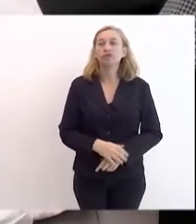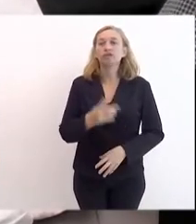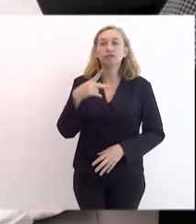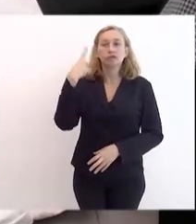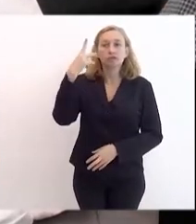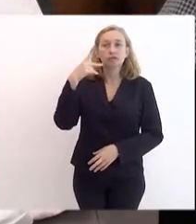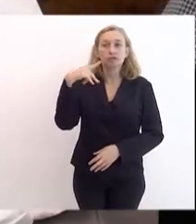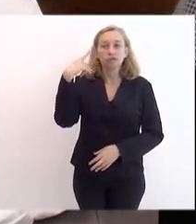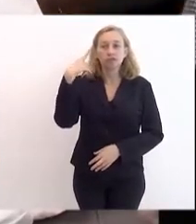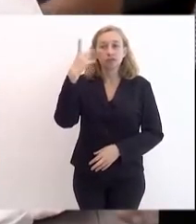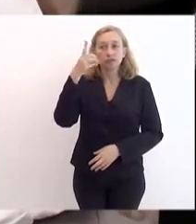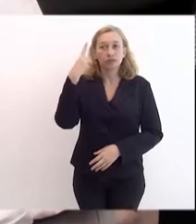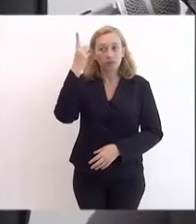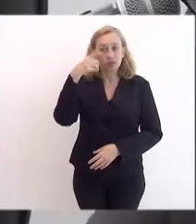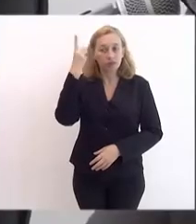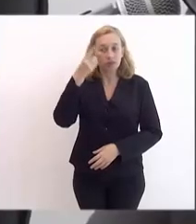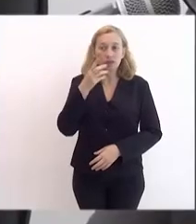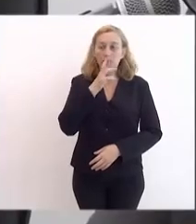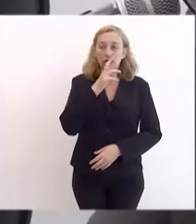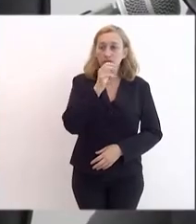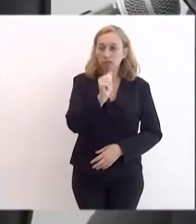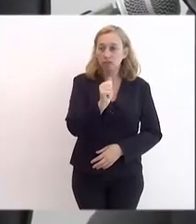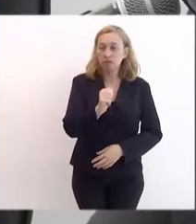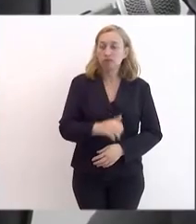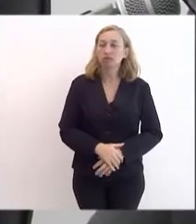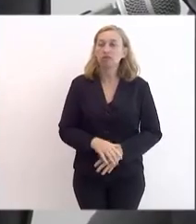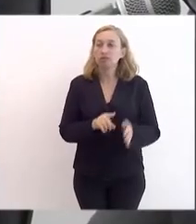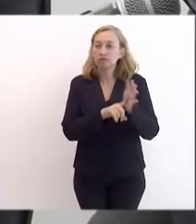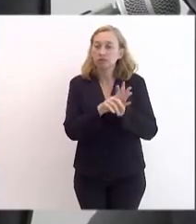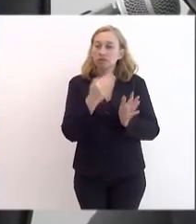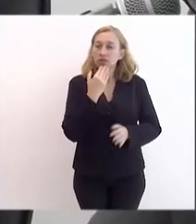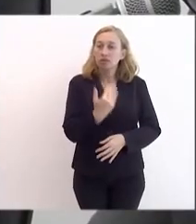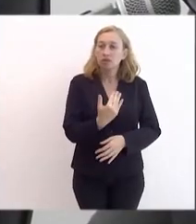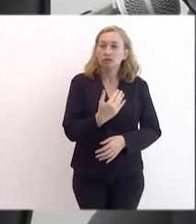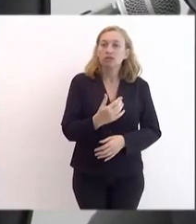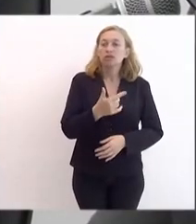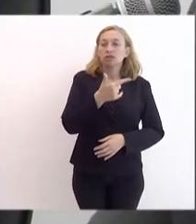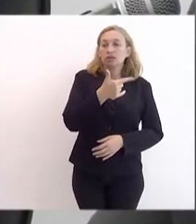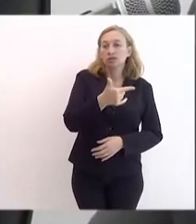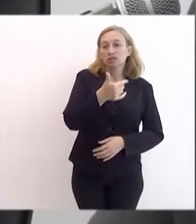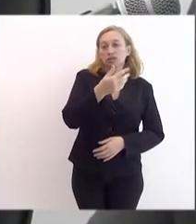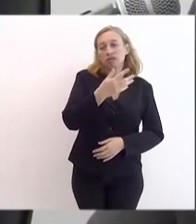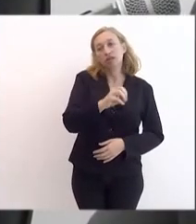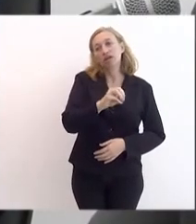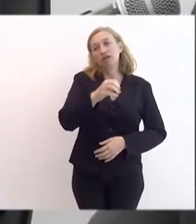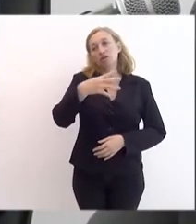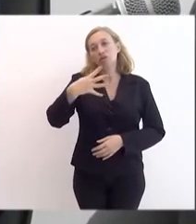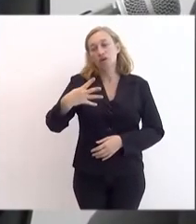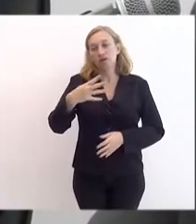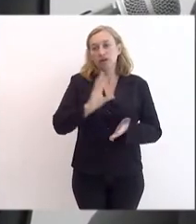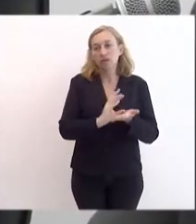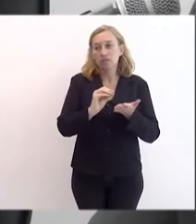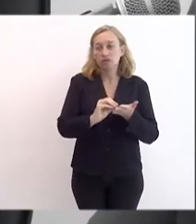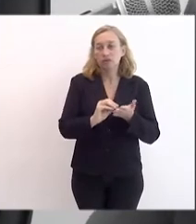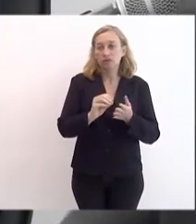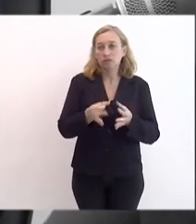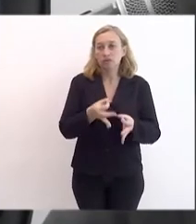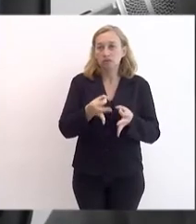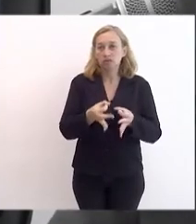Amorim. 19 da pauta, projeto de lei 4906-2021, autoria do deputado Gustavo Schmidt, parecer pela